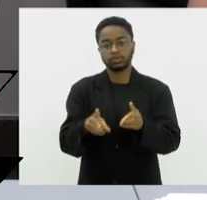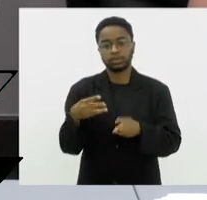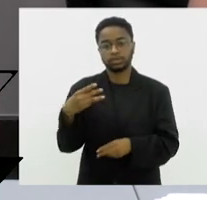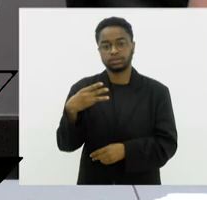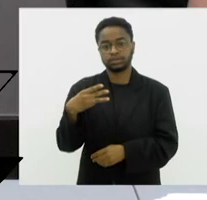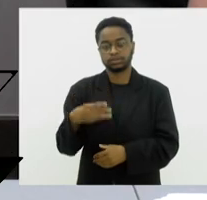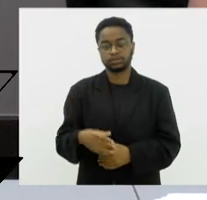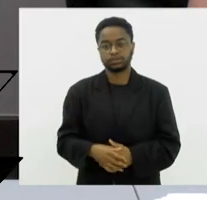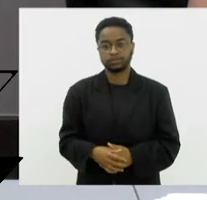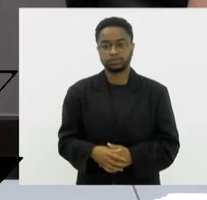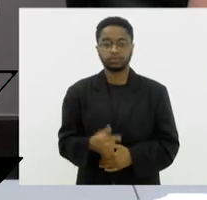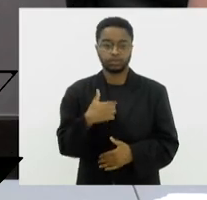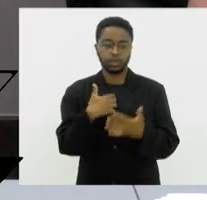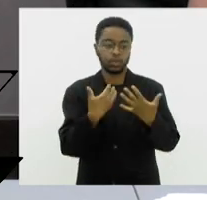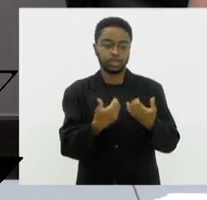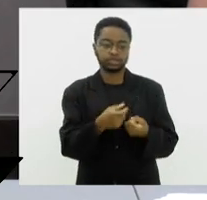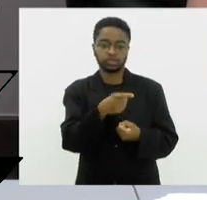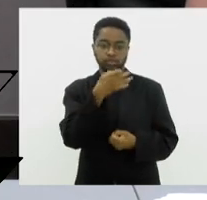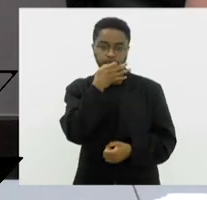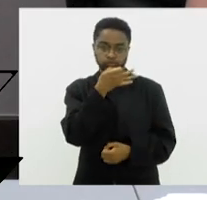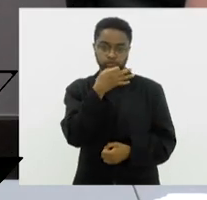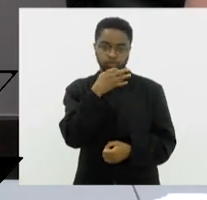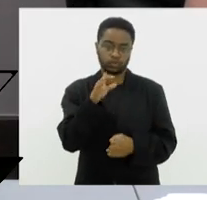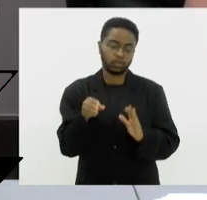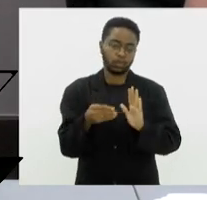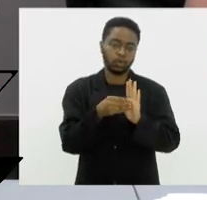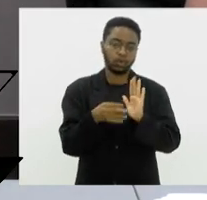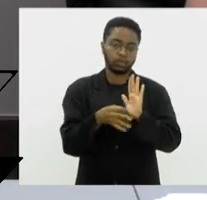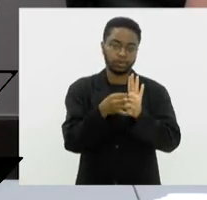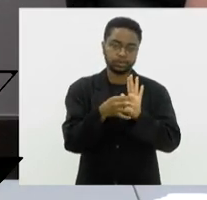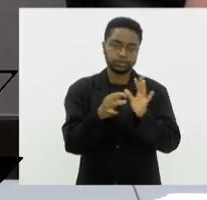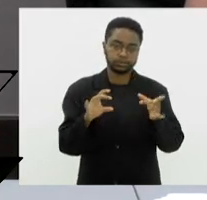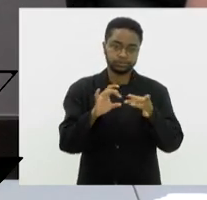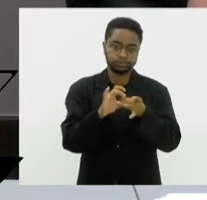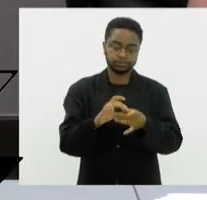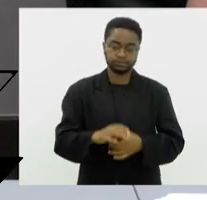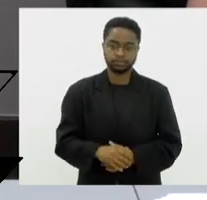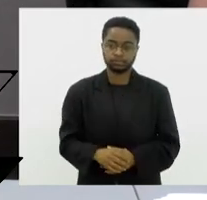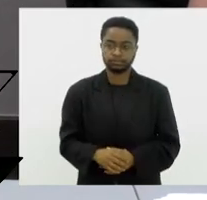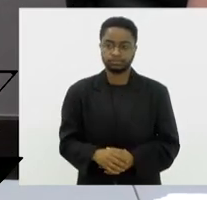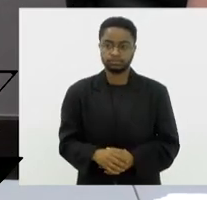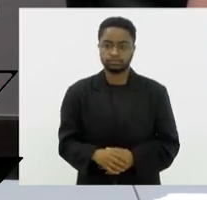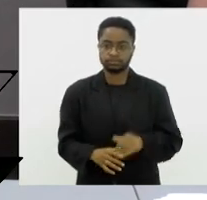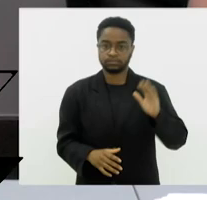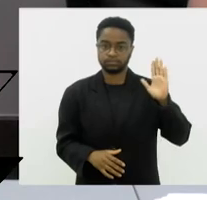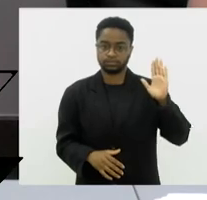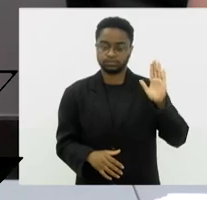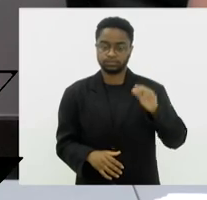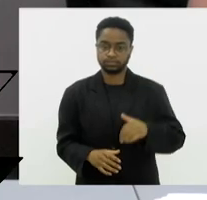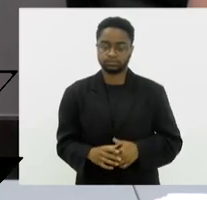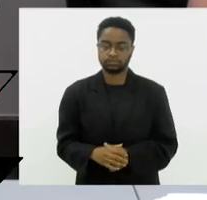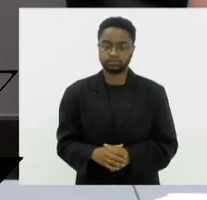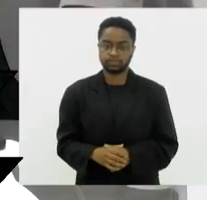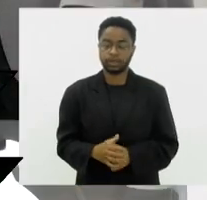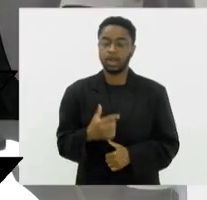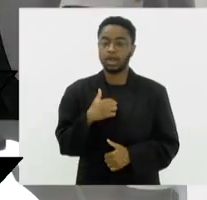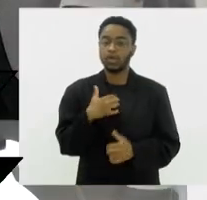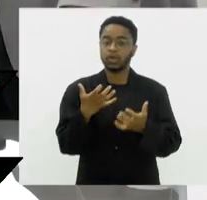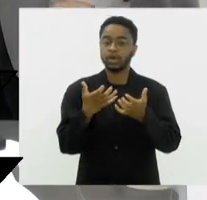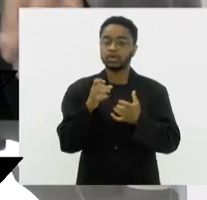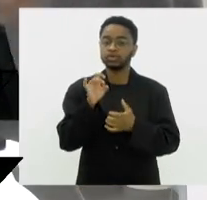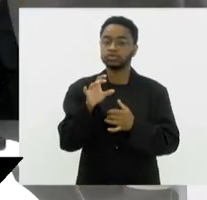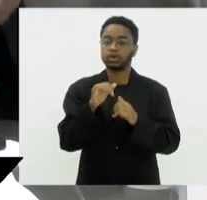3º. Aceito a sugestão de Vossa Excelência e incorporo o meu parecer. É, presidente, para discutir, deputado Serafini. É só para